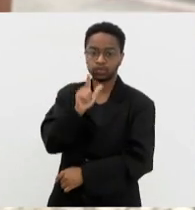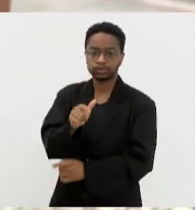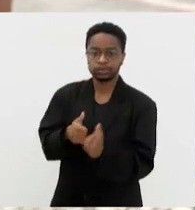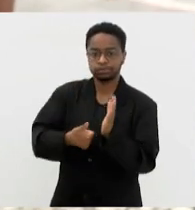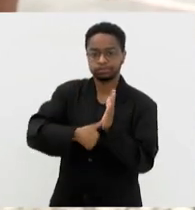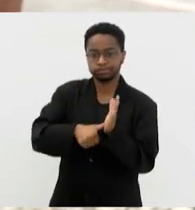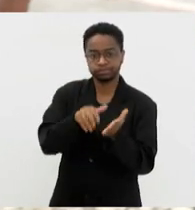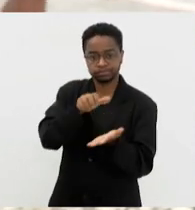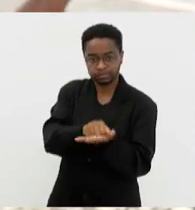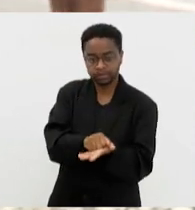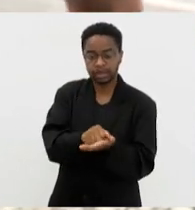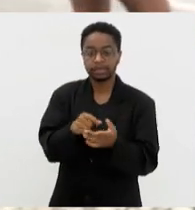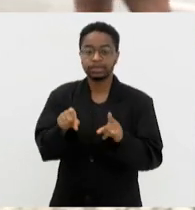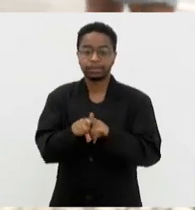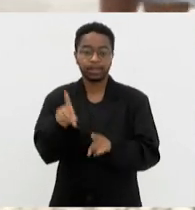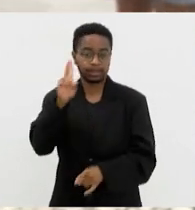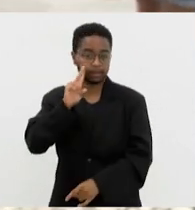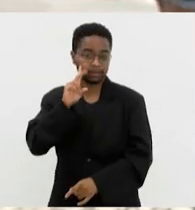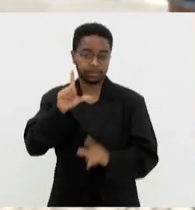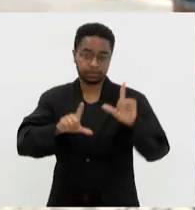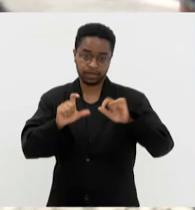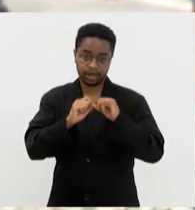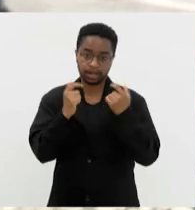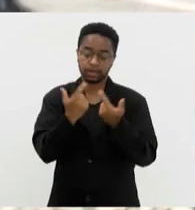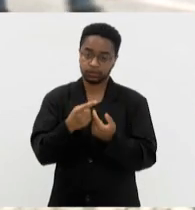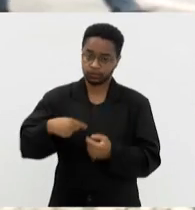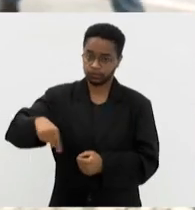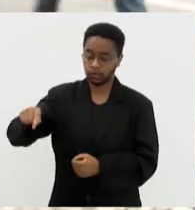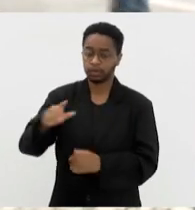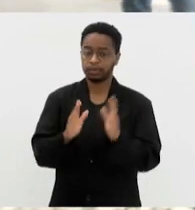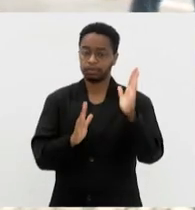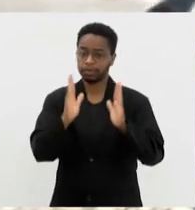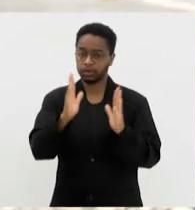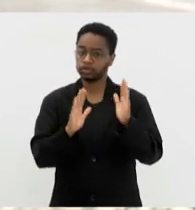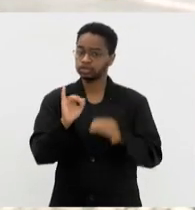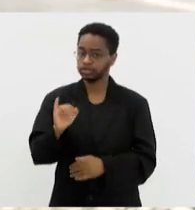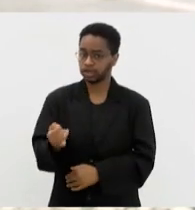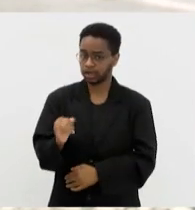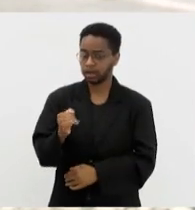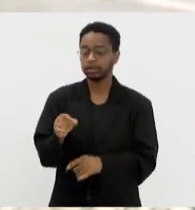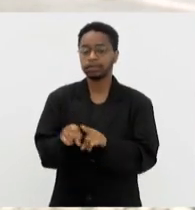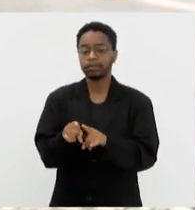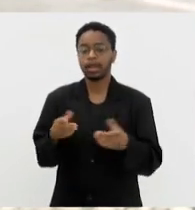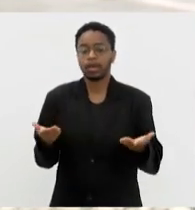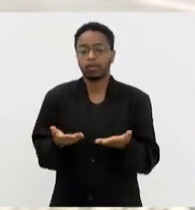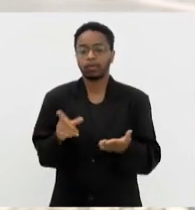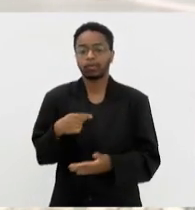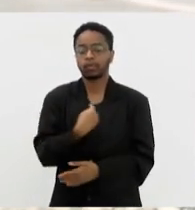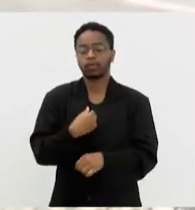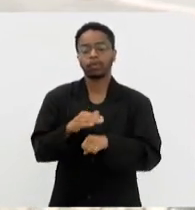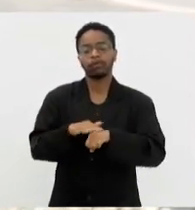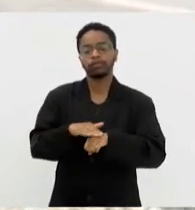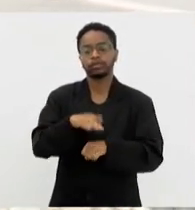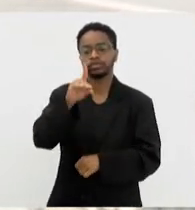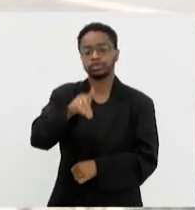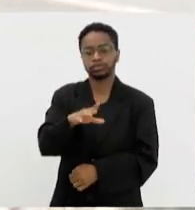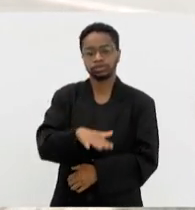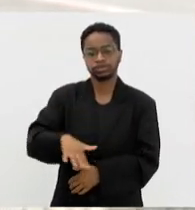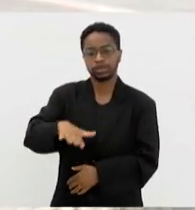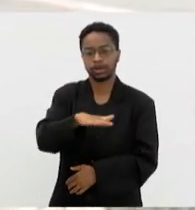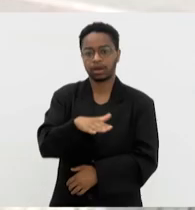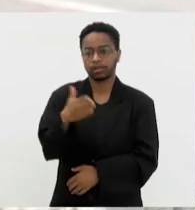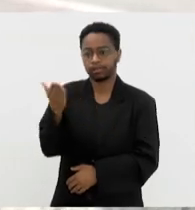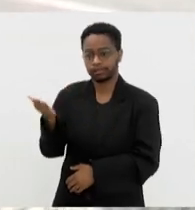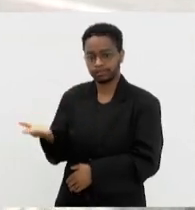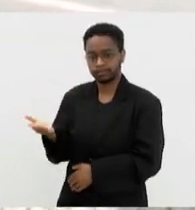biometria. Lembrando que a TV Alerj esteve presente no lançamento dessa campanha em janeiro. E agora nós vamos conversar com a diretora-geral do TRE, a